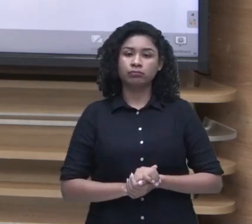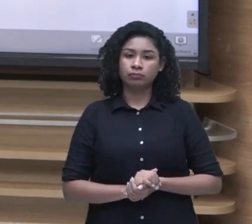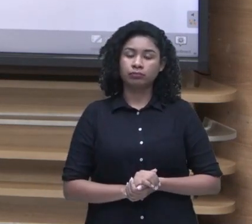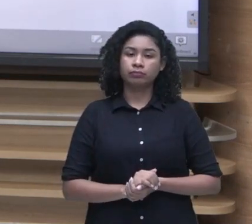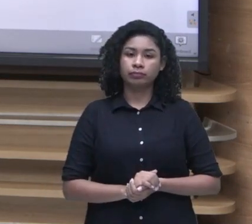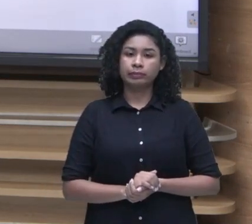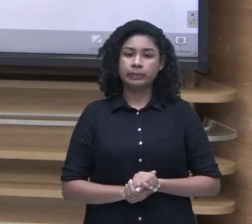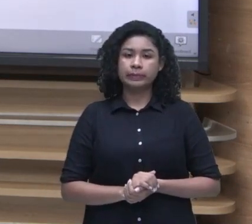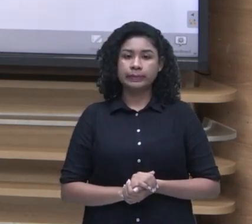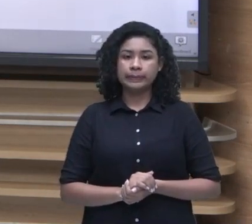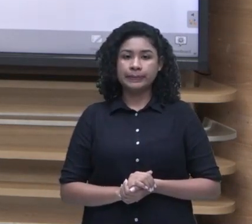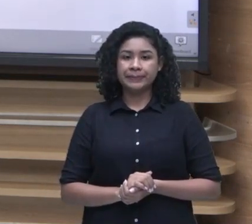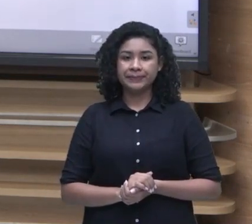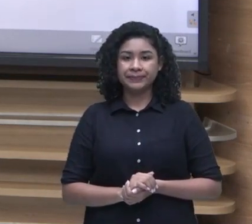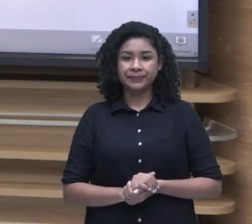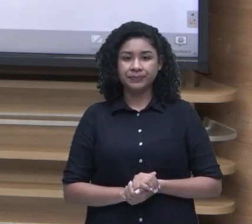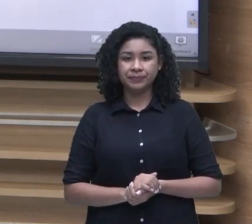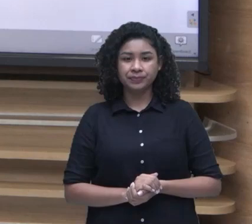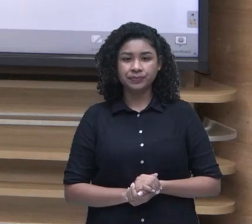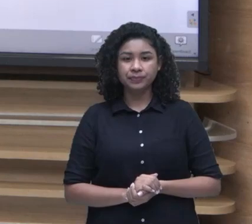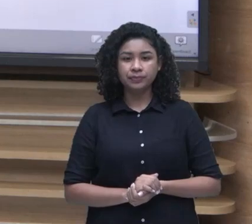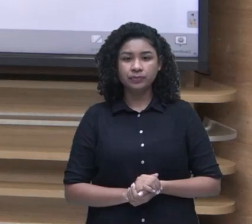Então, veja.